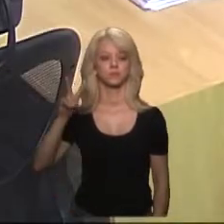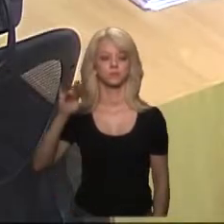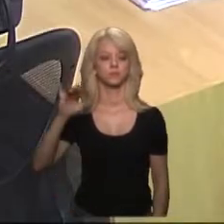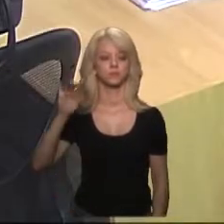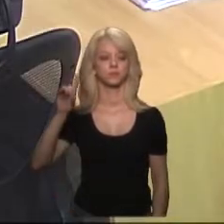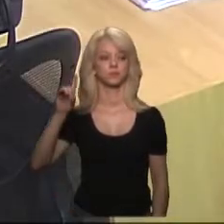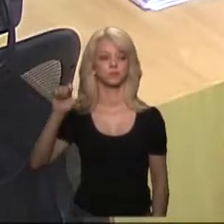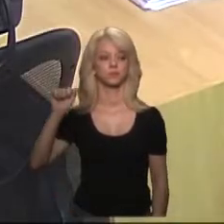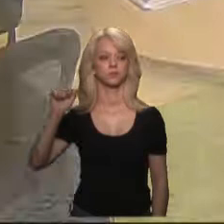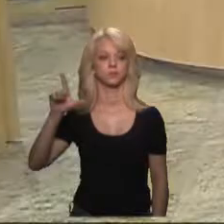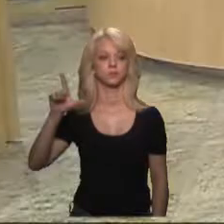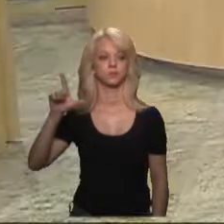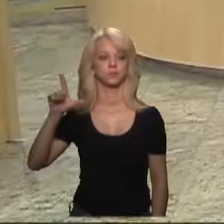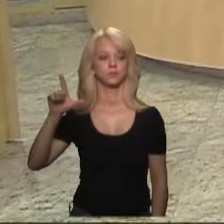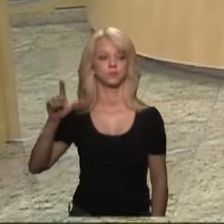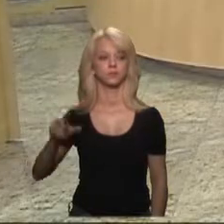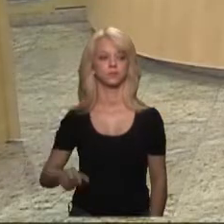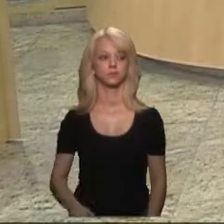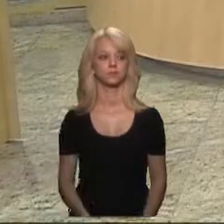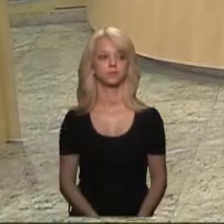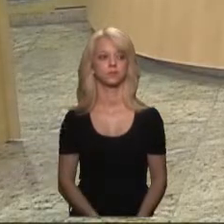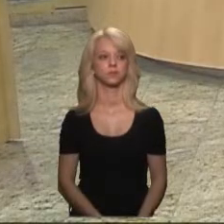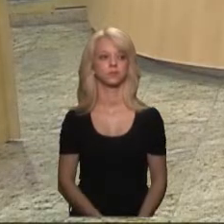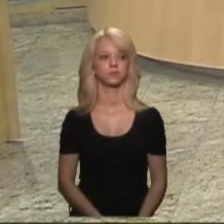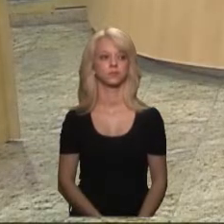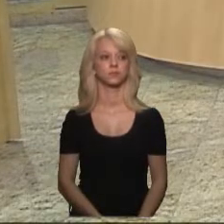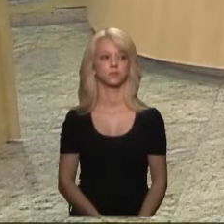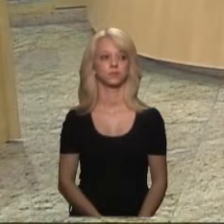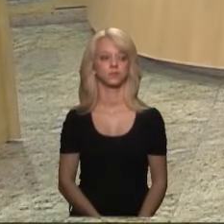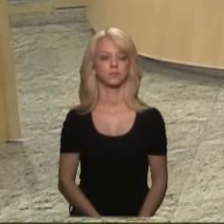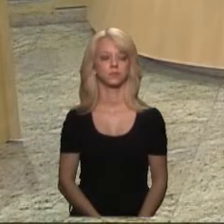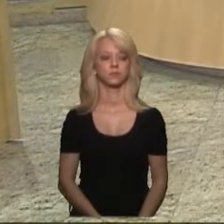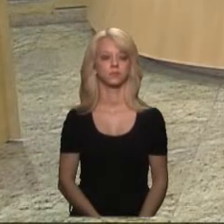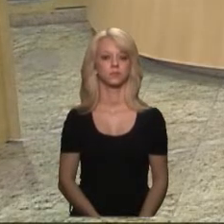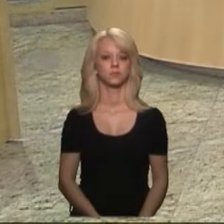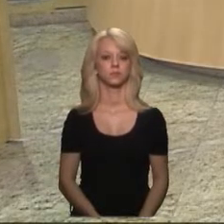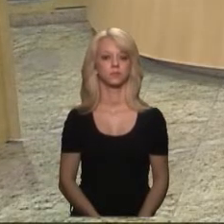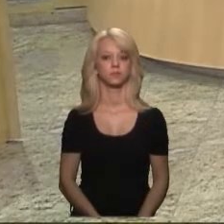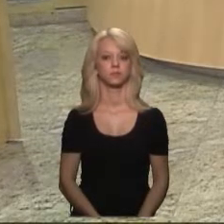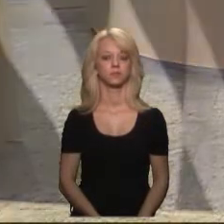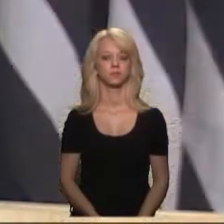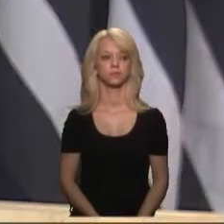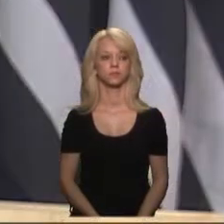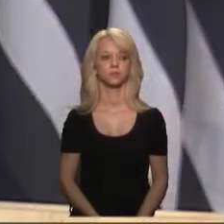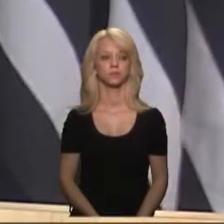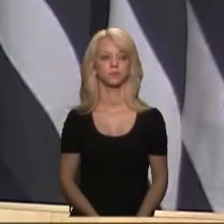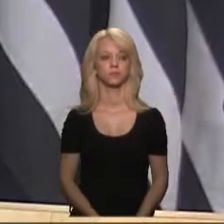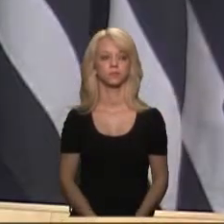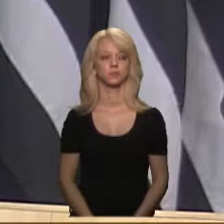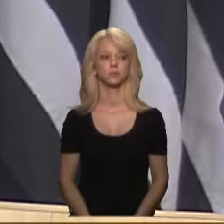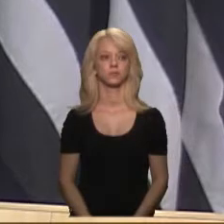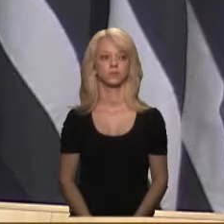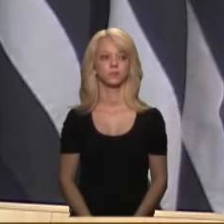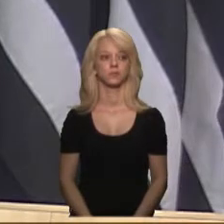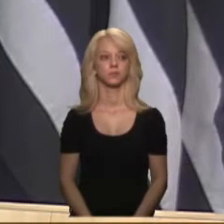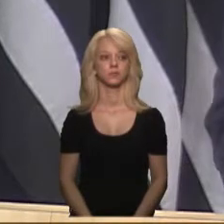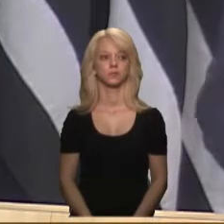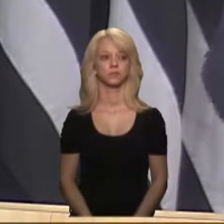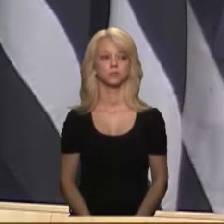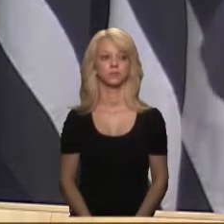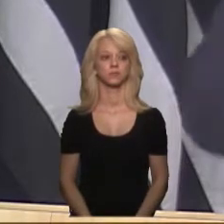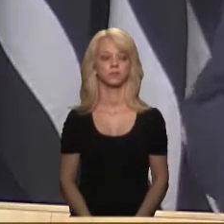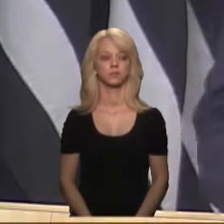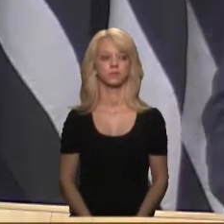Senhor presidente, boa noite. Boa noite, vereadores e vereadoras. Boa noite a vocês que estão aqui. Eu venho a essa tribuna para